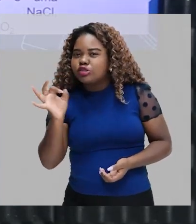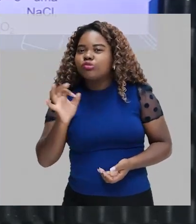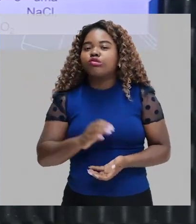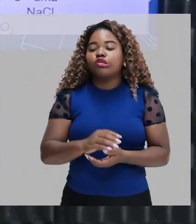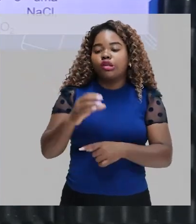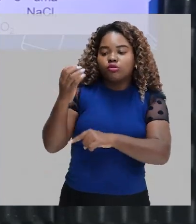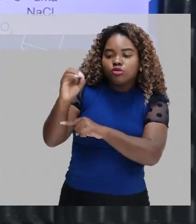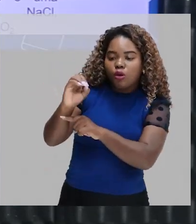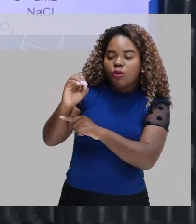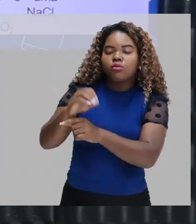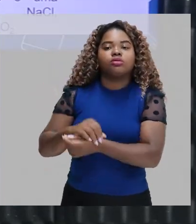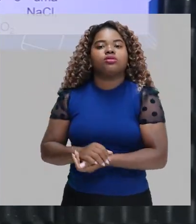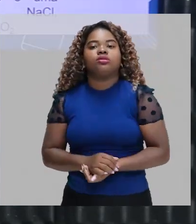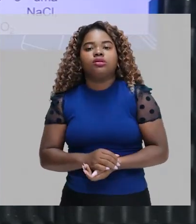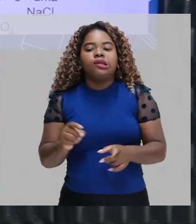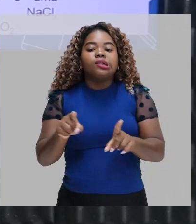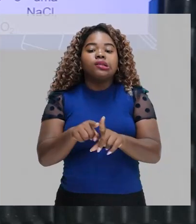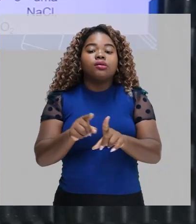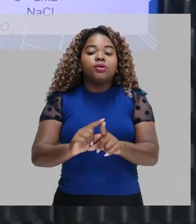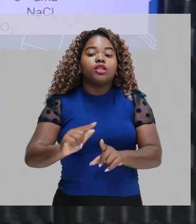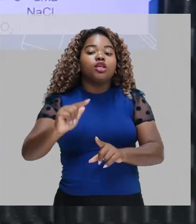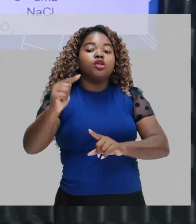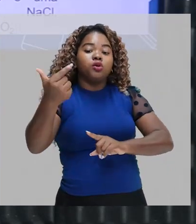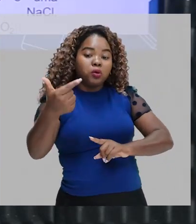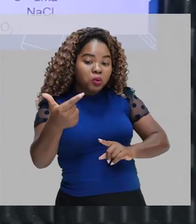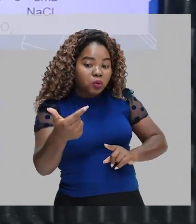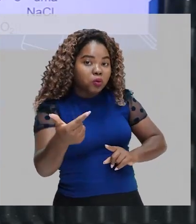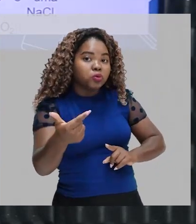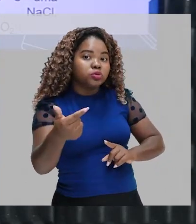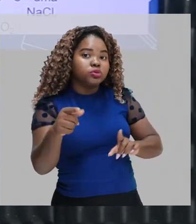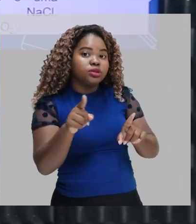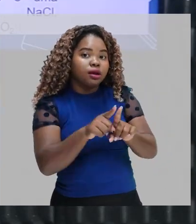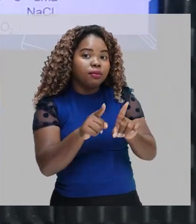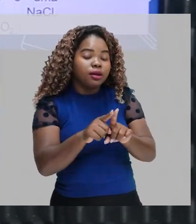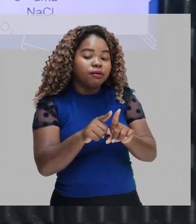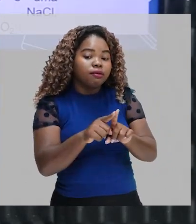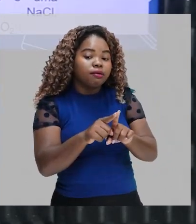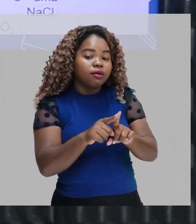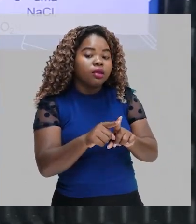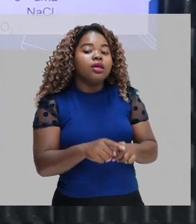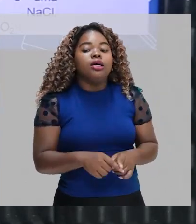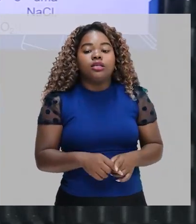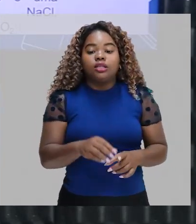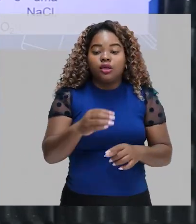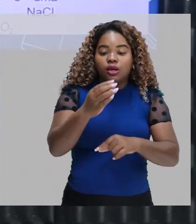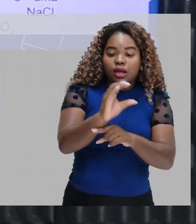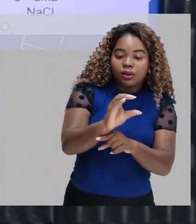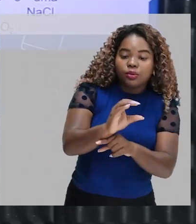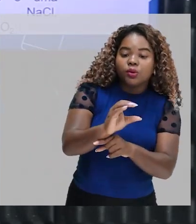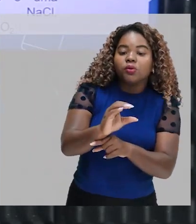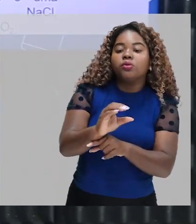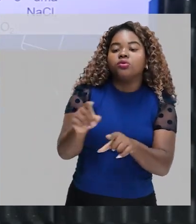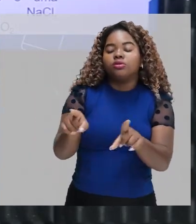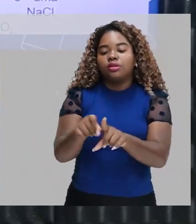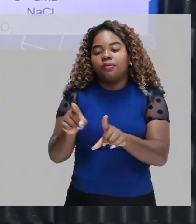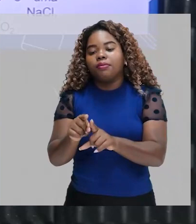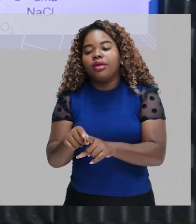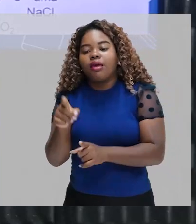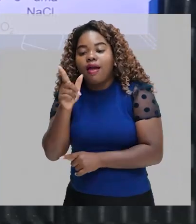gás oxigênio, e vamos ter outros componentes gasosos, como o dióxido de carbono, o vapor